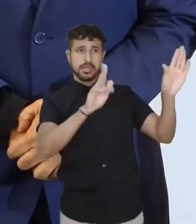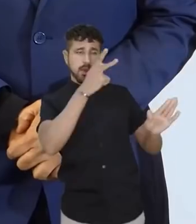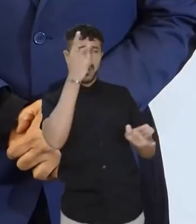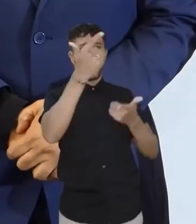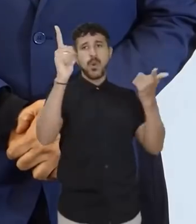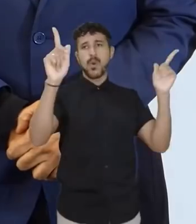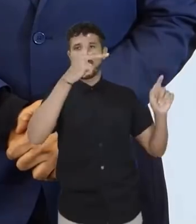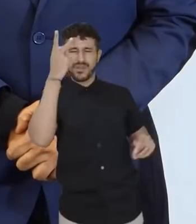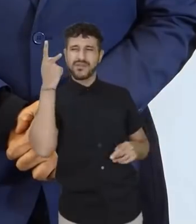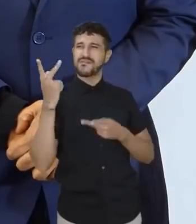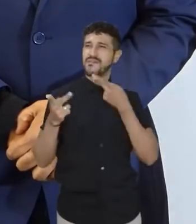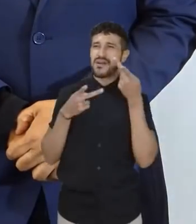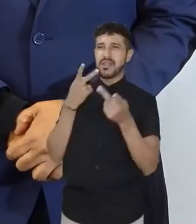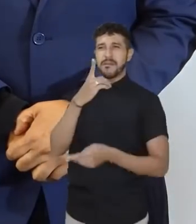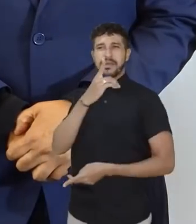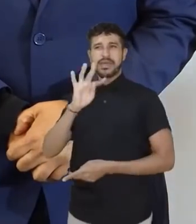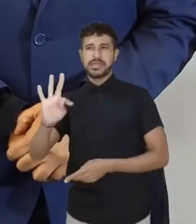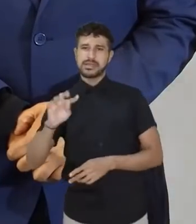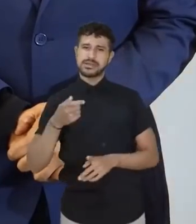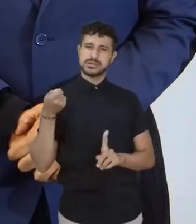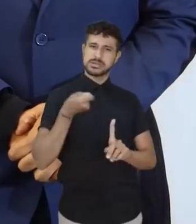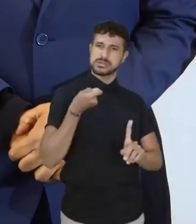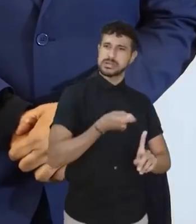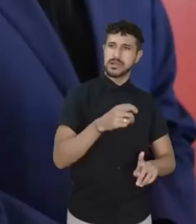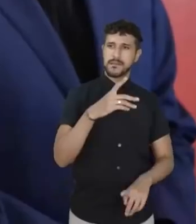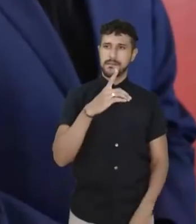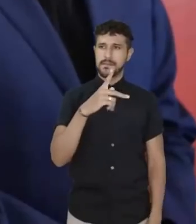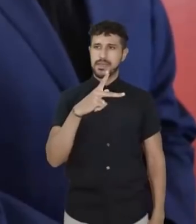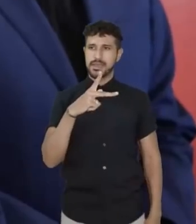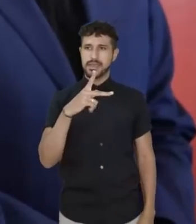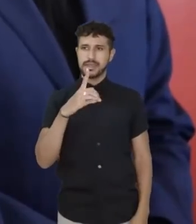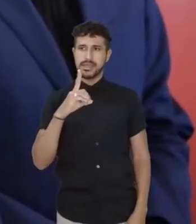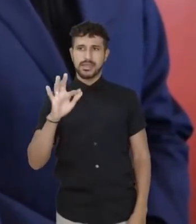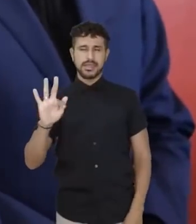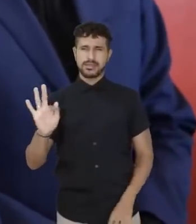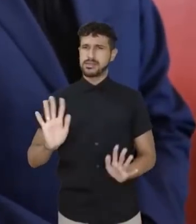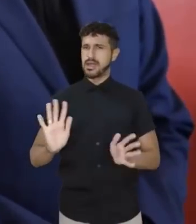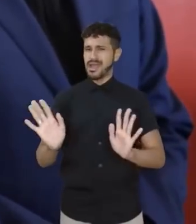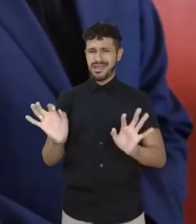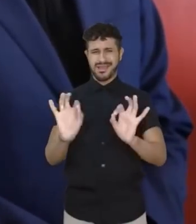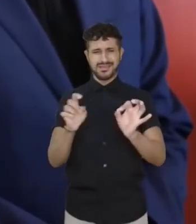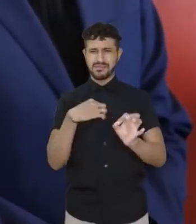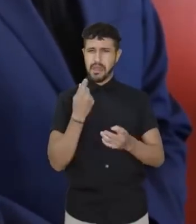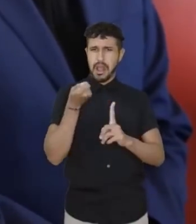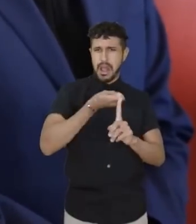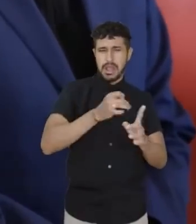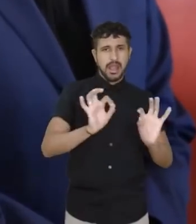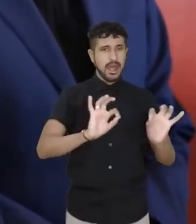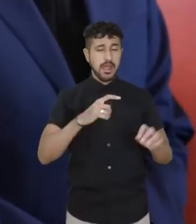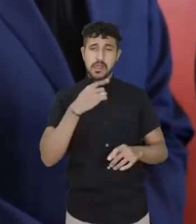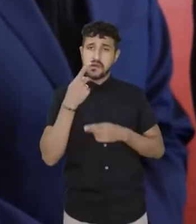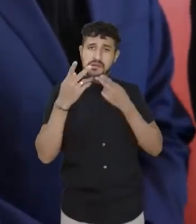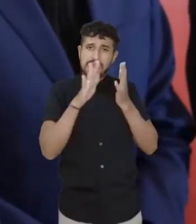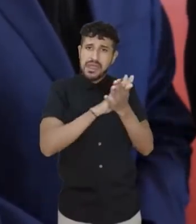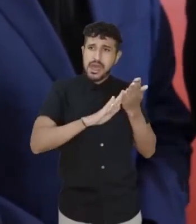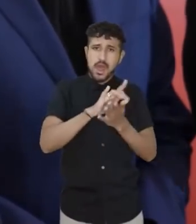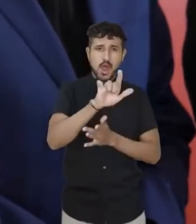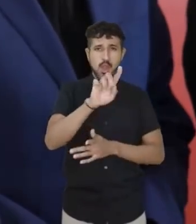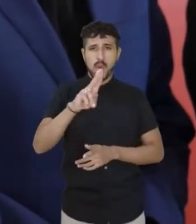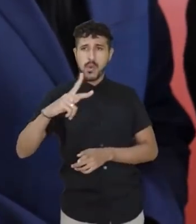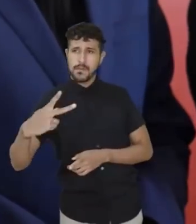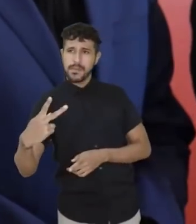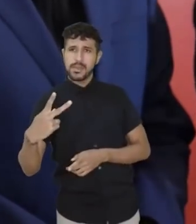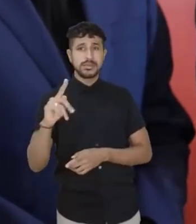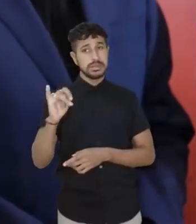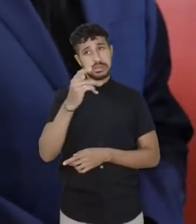dizendo que o PST estava pressionando o PDT. Não é verdade, não tem nenhuma pressão da nossa parte. Eu não tenho falado com o Lupe. Se tem alguém falando, acho que